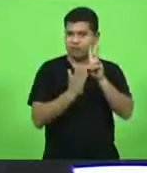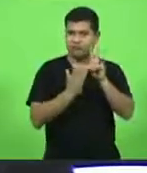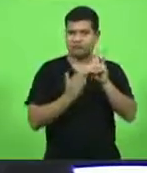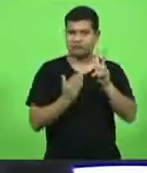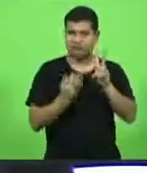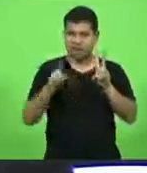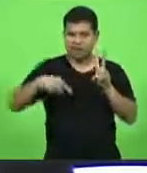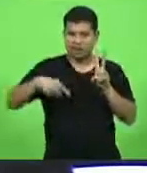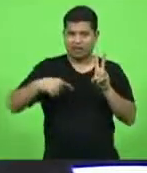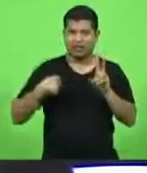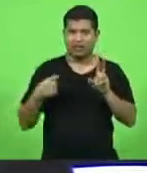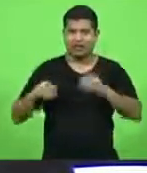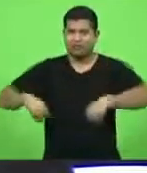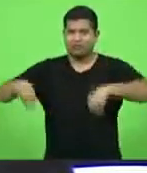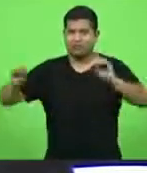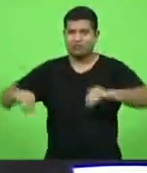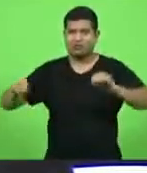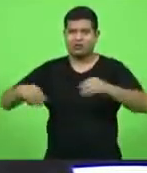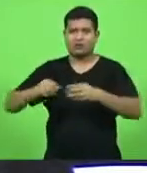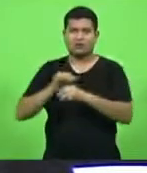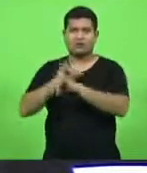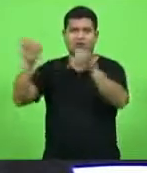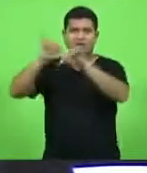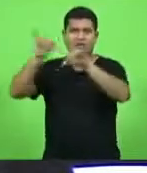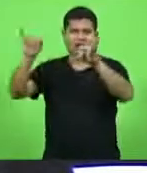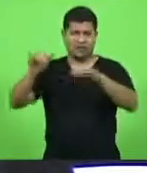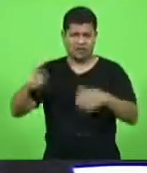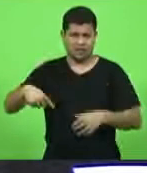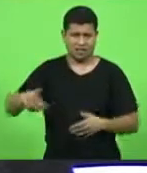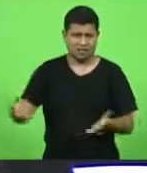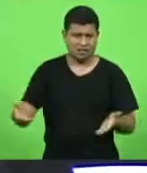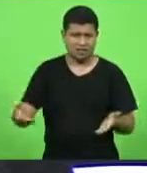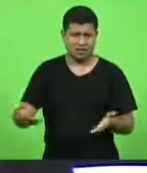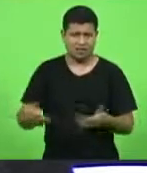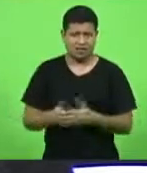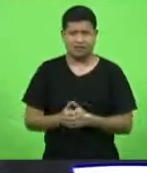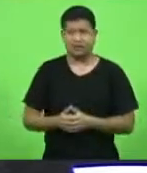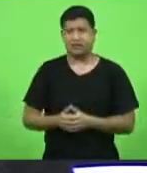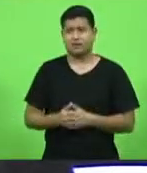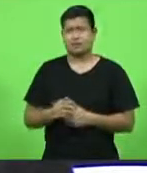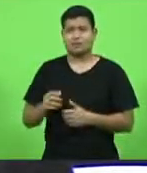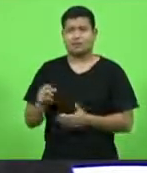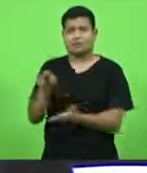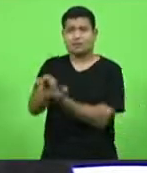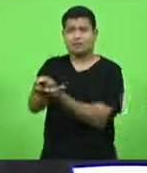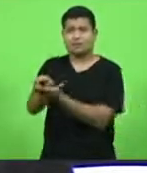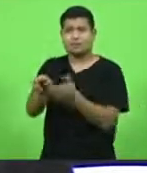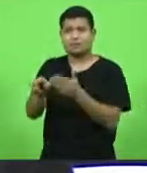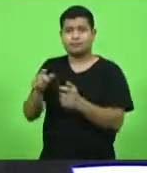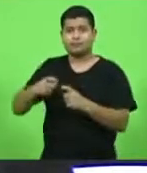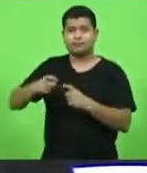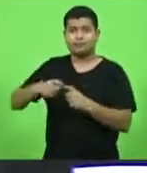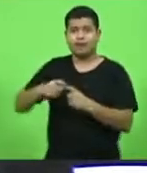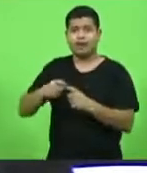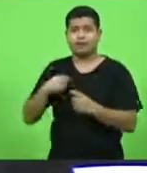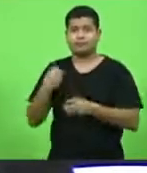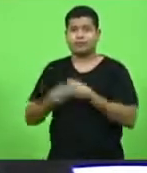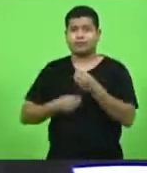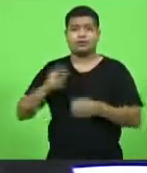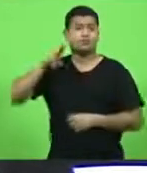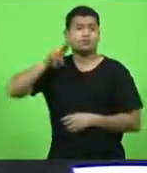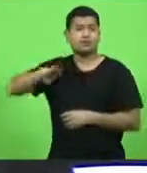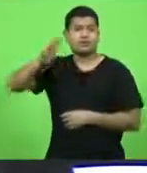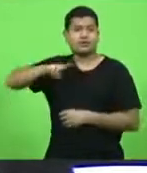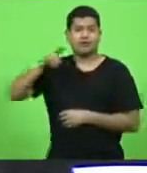entrego o paciente na no hospital aí lá não tem sinal Ele tem que usar o telefone do hospital